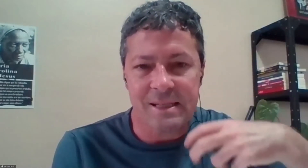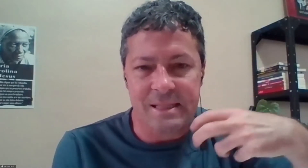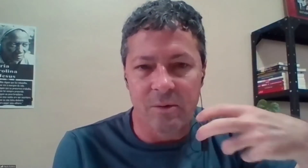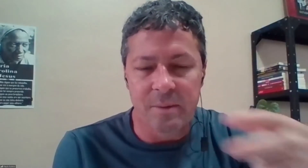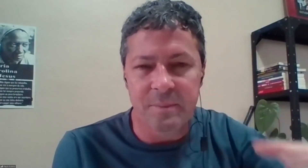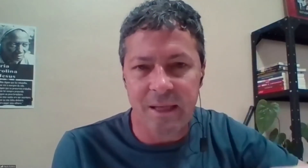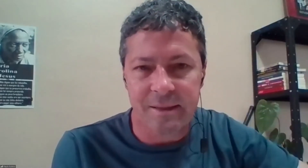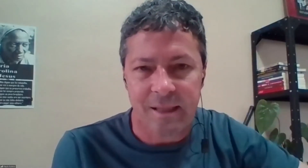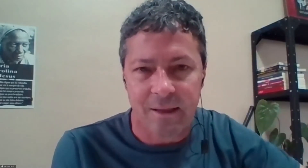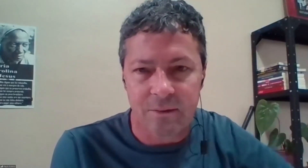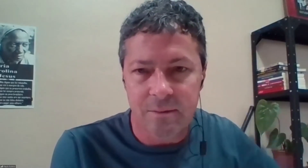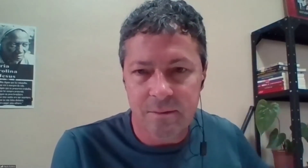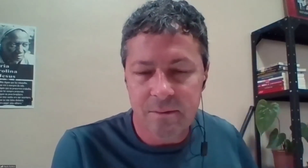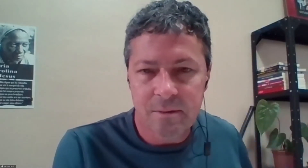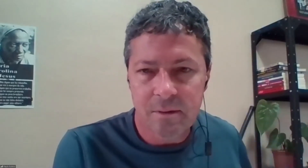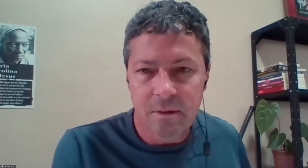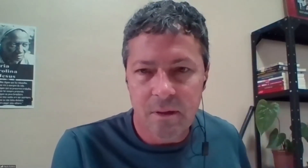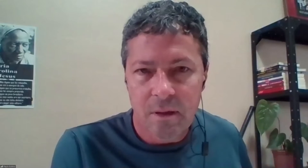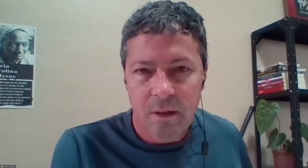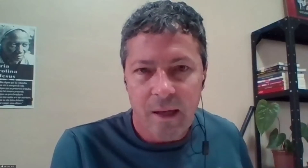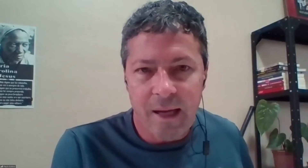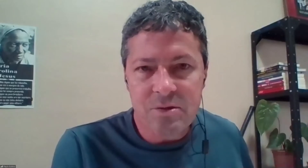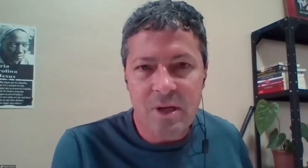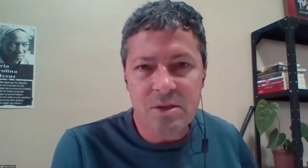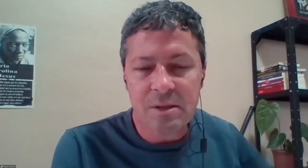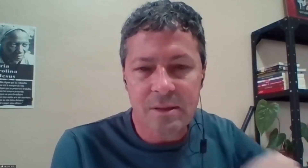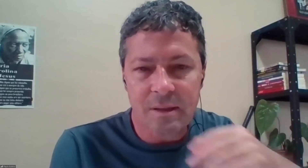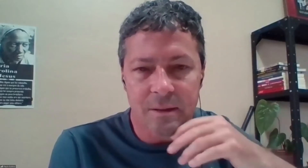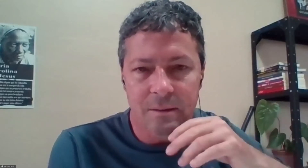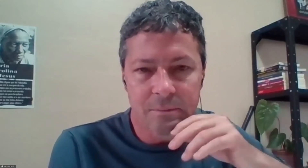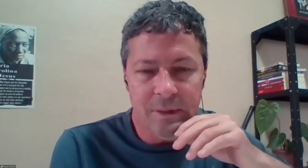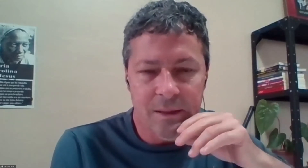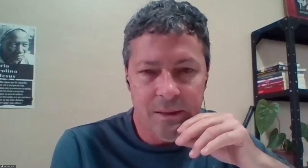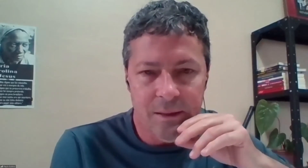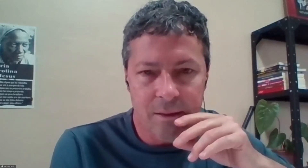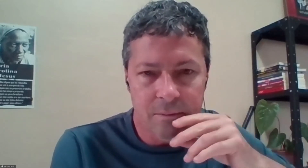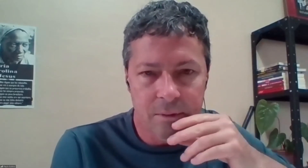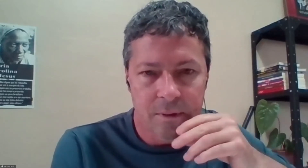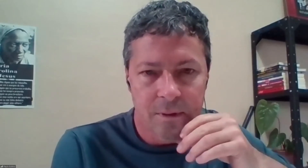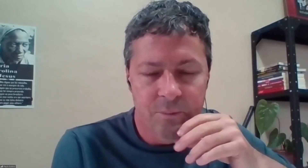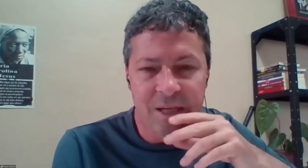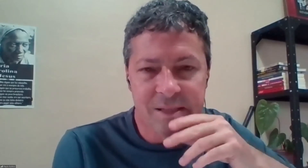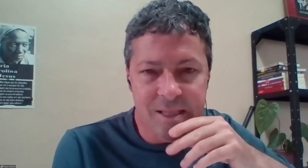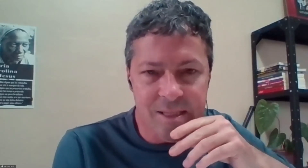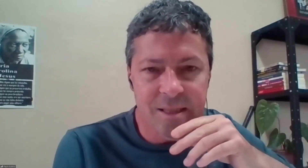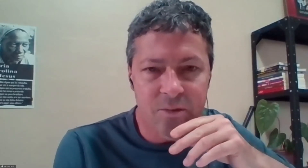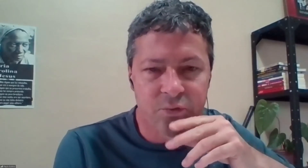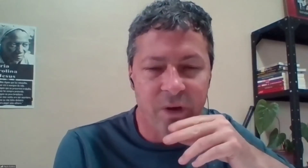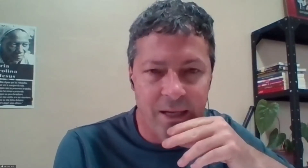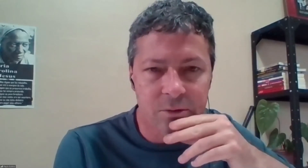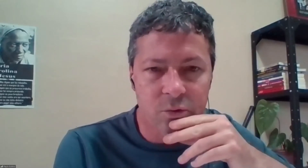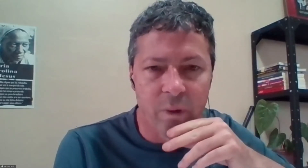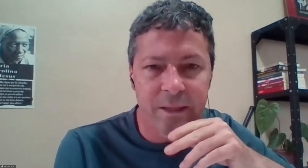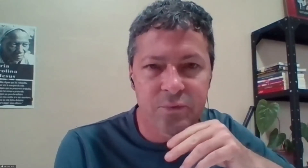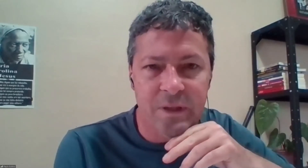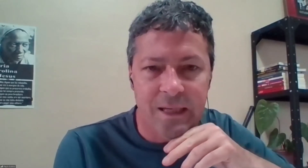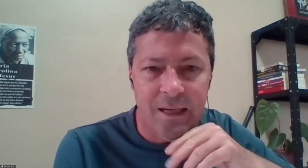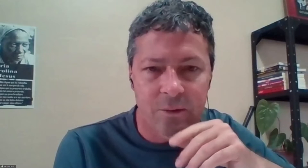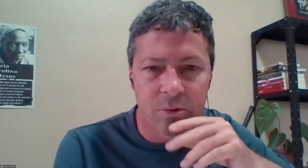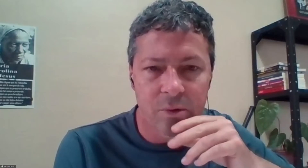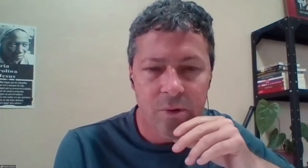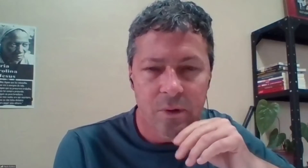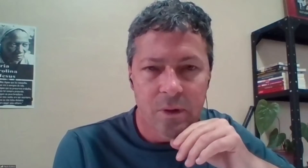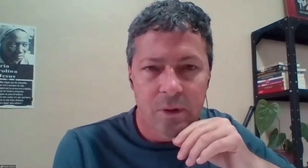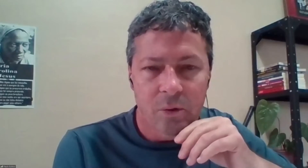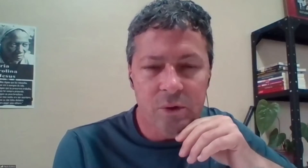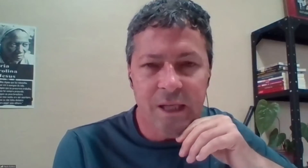na questão ambiental. Acho que a gente precisa, de fato,